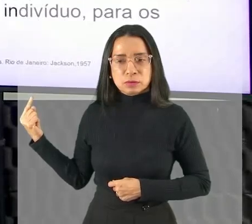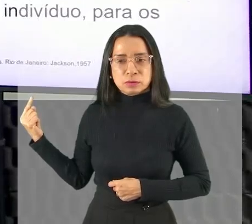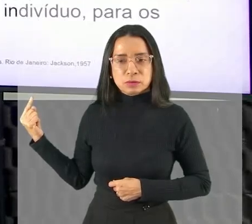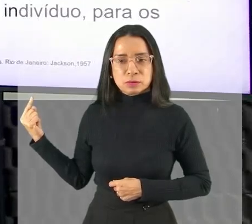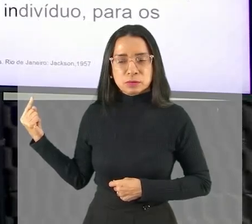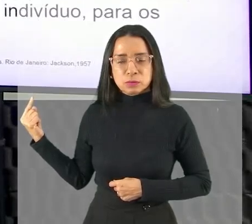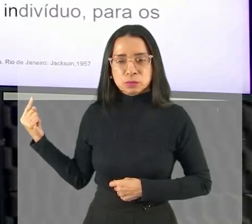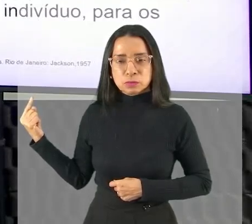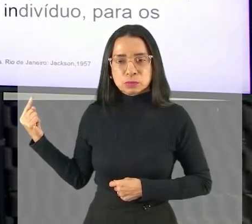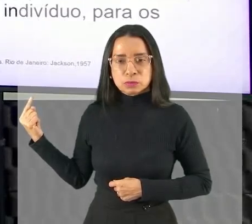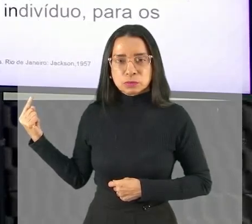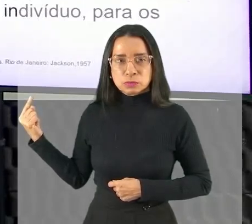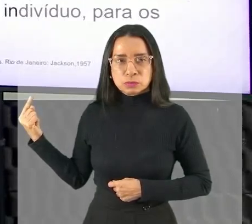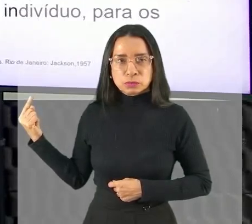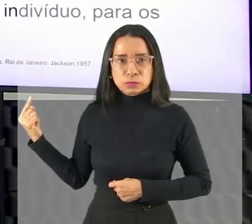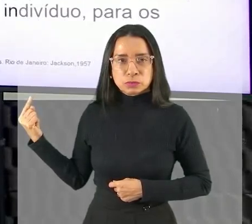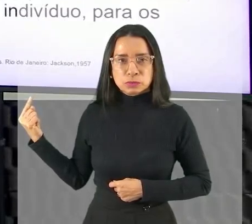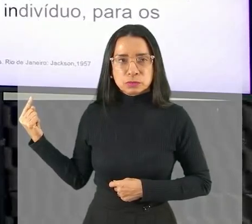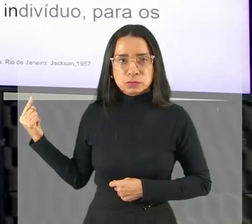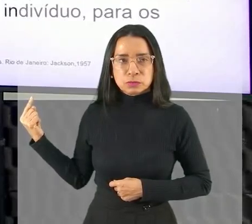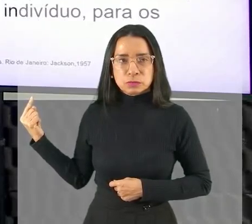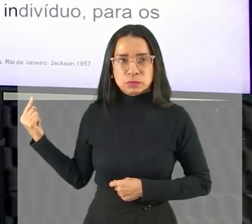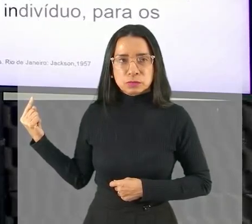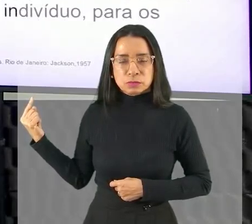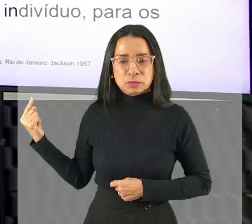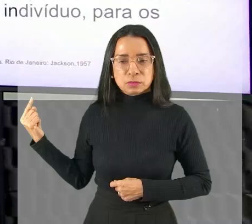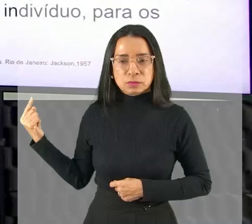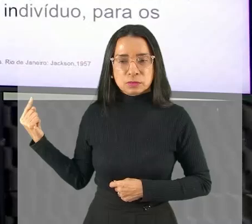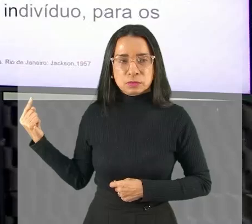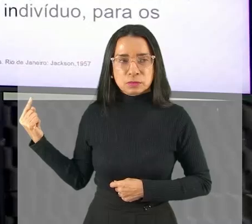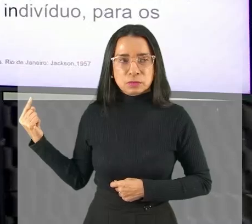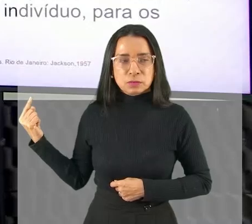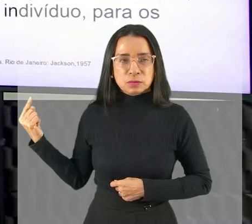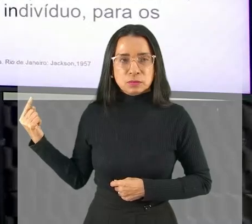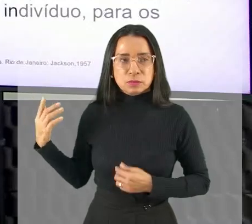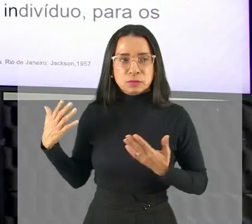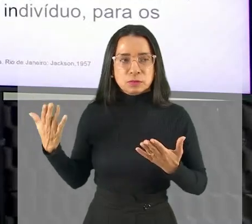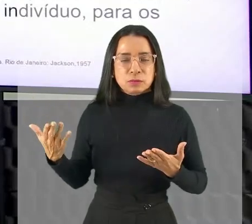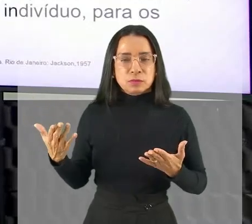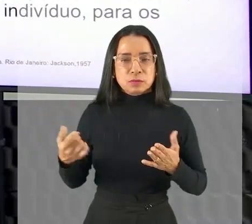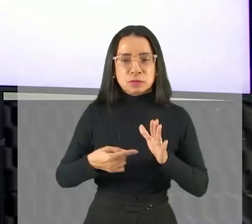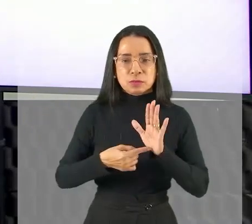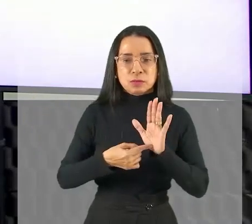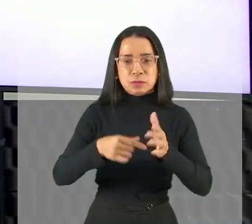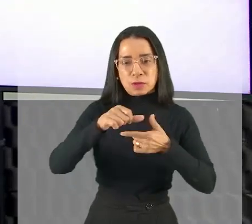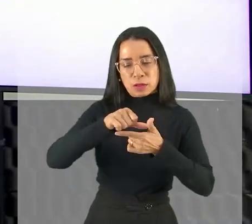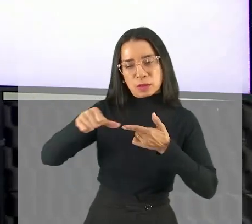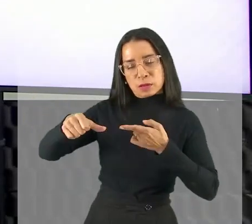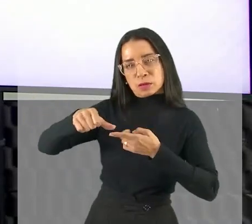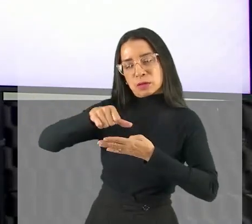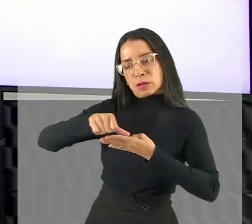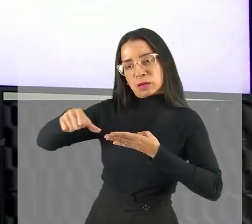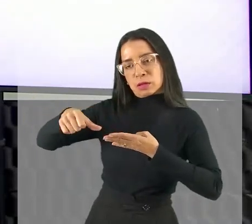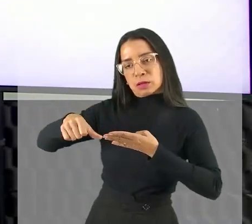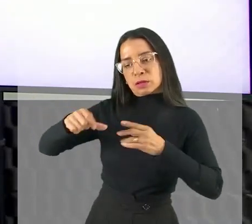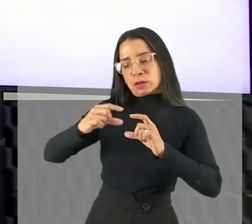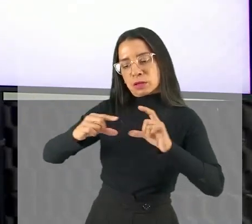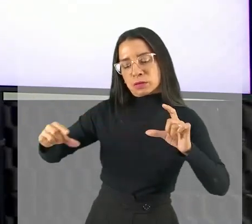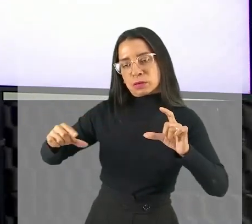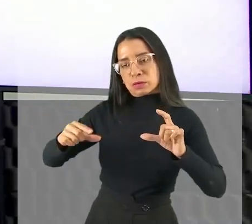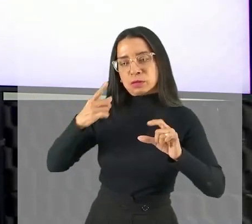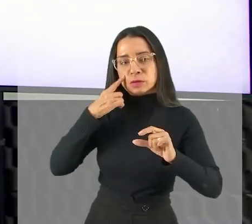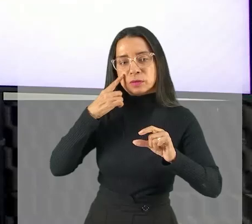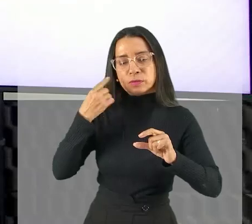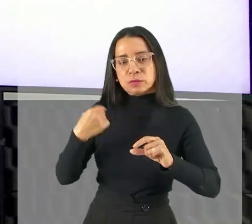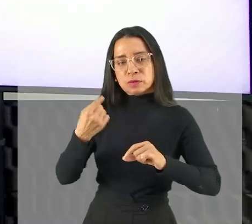espaço para a imaginação. Fecho os olhos, as sardas e espinhas. Então eu destaquei aqui esse texto e aí a gente vai ver que o nosso gabarito